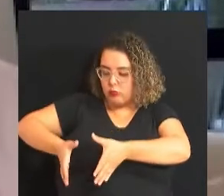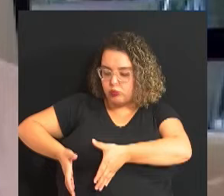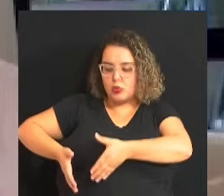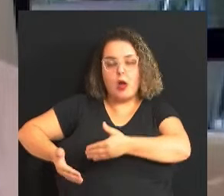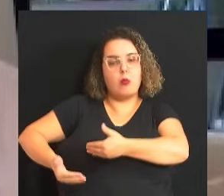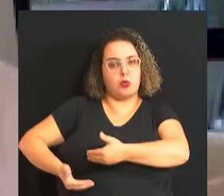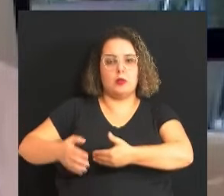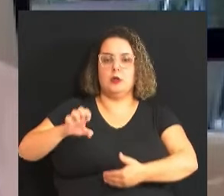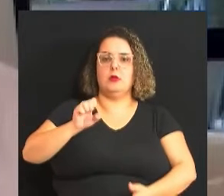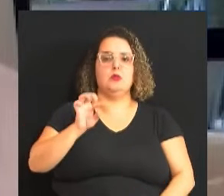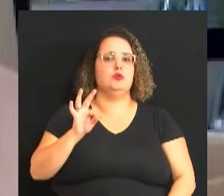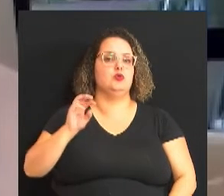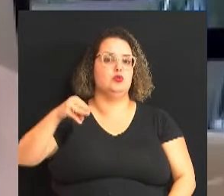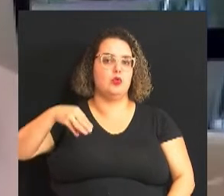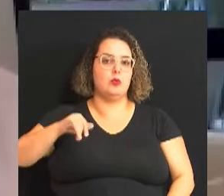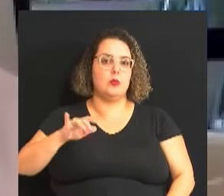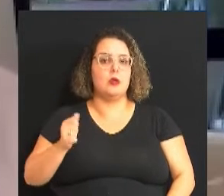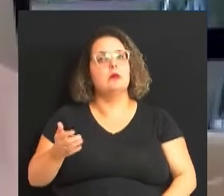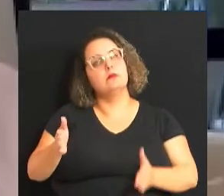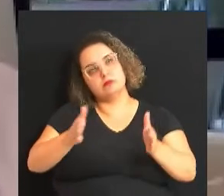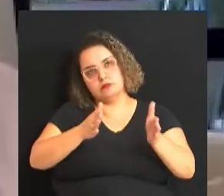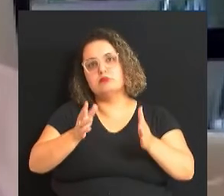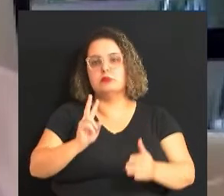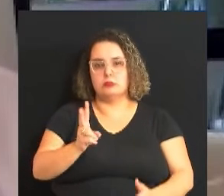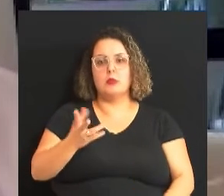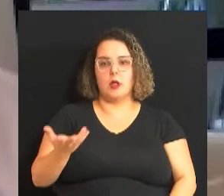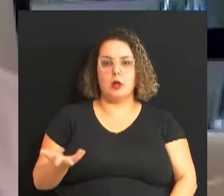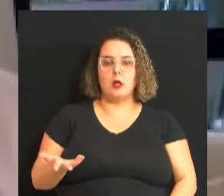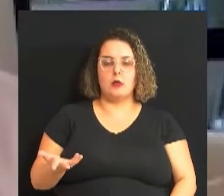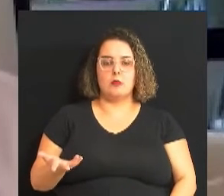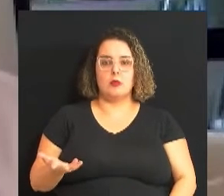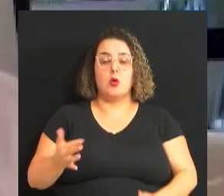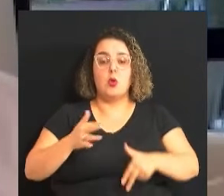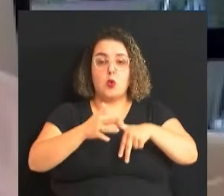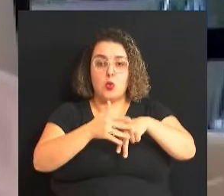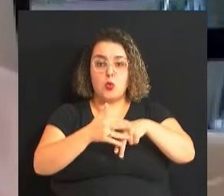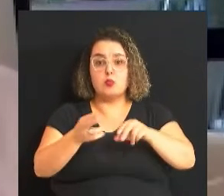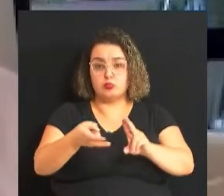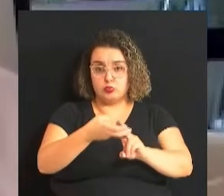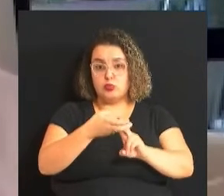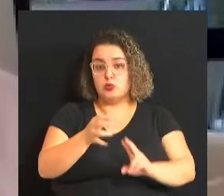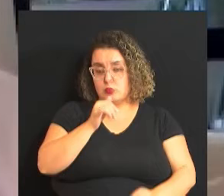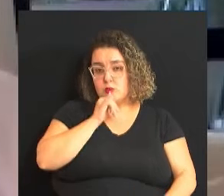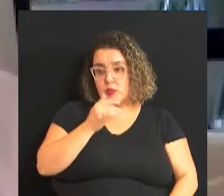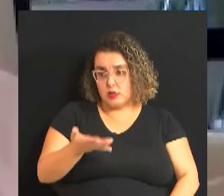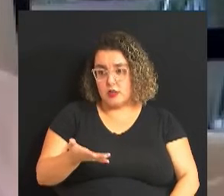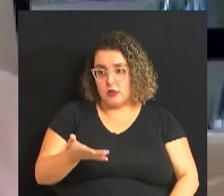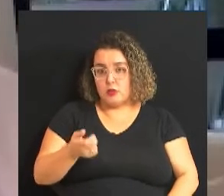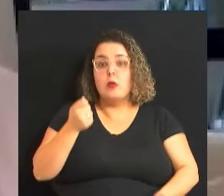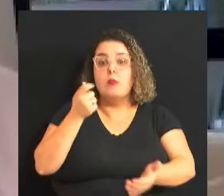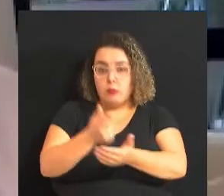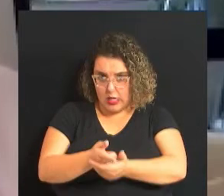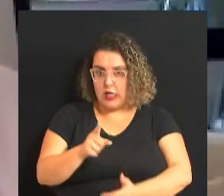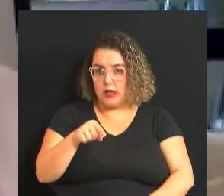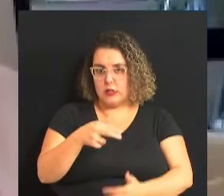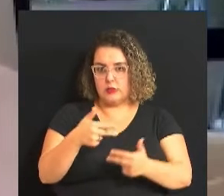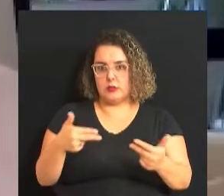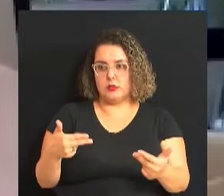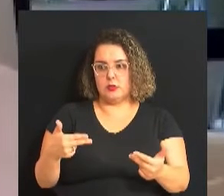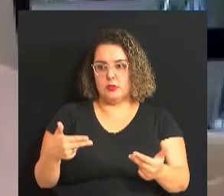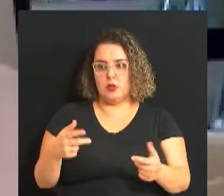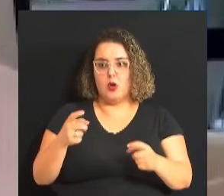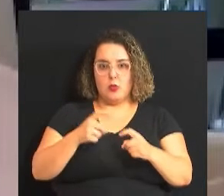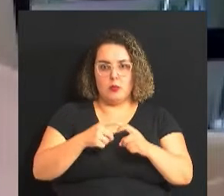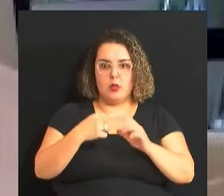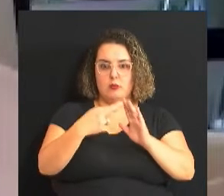estomia com uma certa periodicidade. Nos pacientes do SUS, por exemplo, o SUS paga isso. O médico faz um